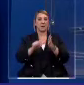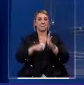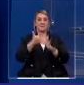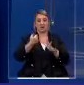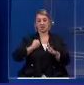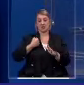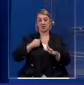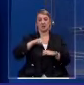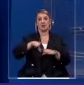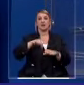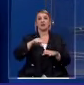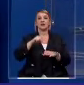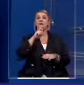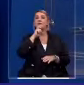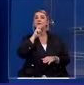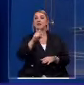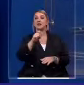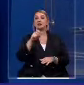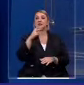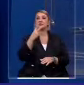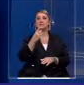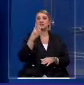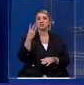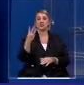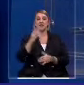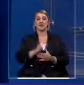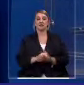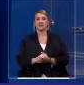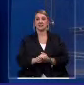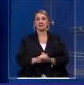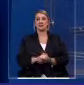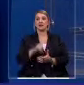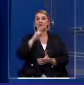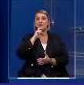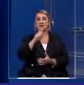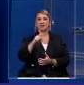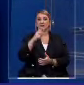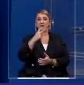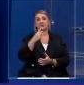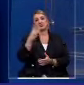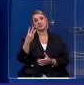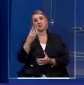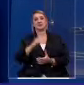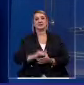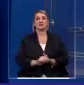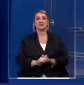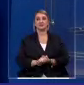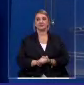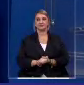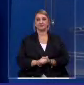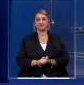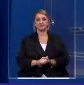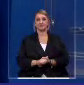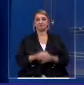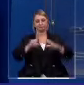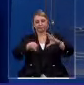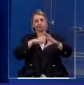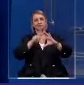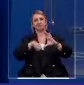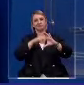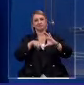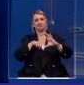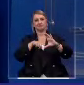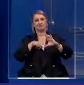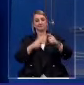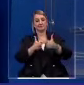primeiro número sorteado, bola verde, número 23. Verde, 23. O globo girando,